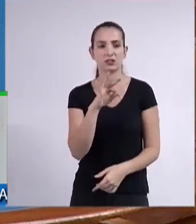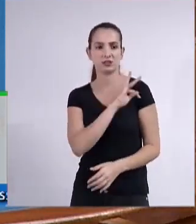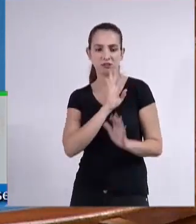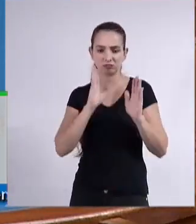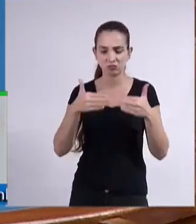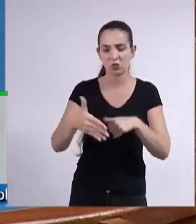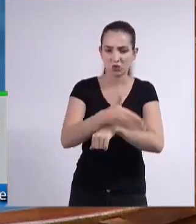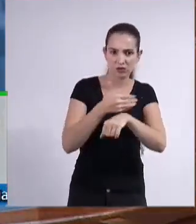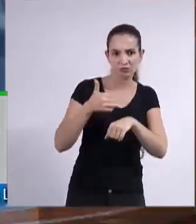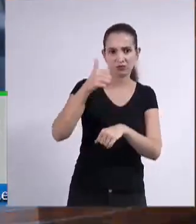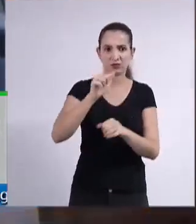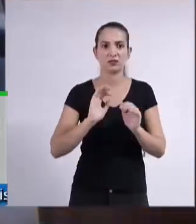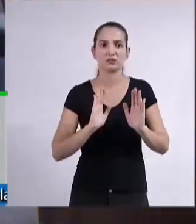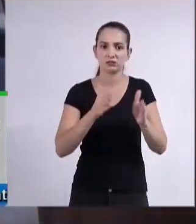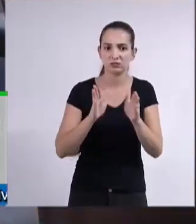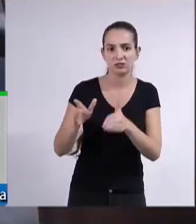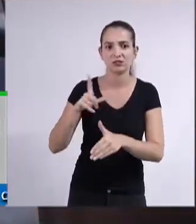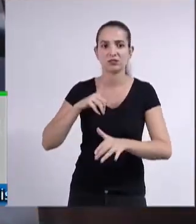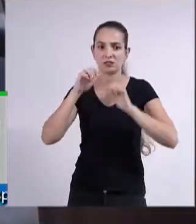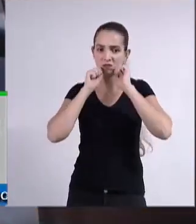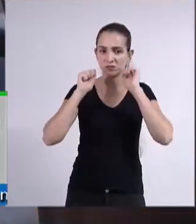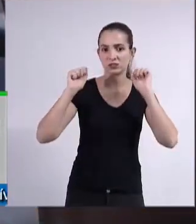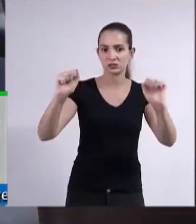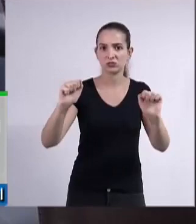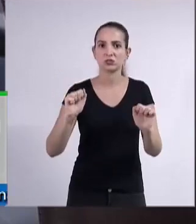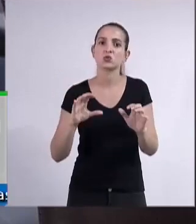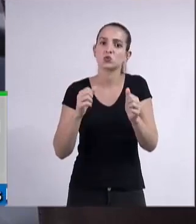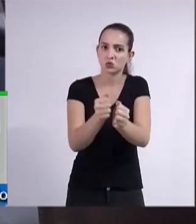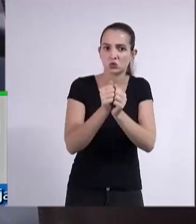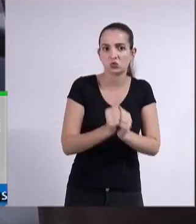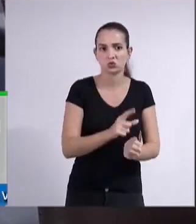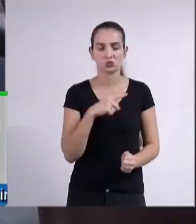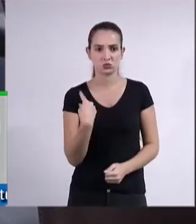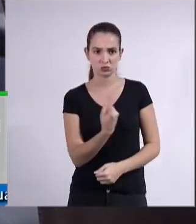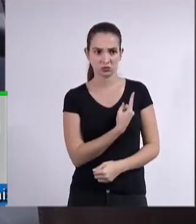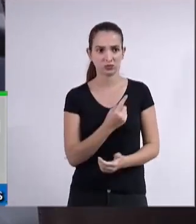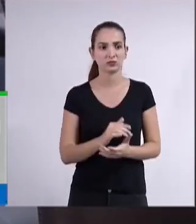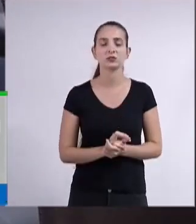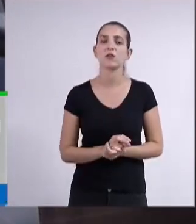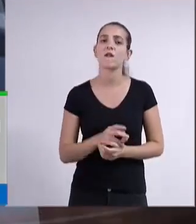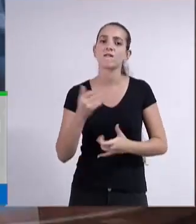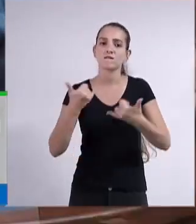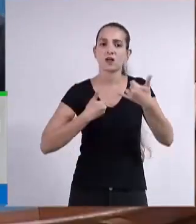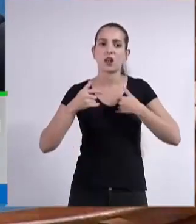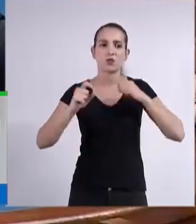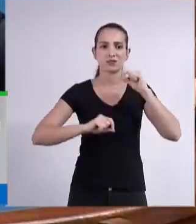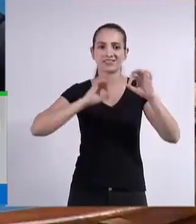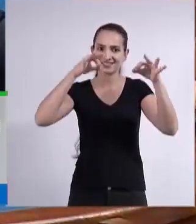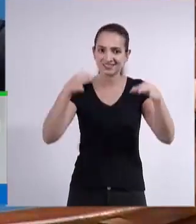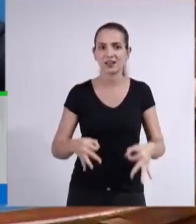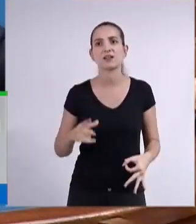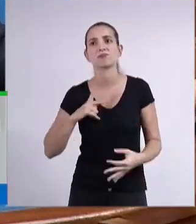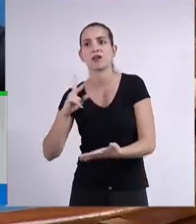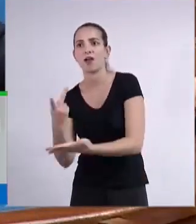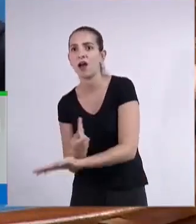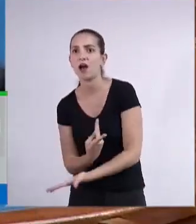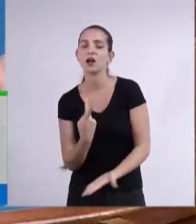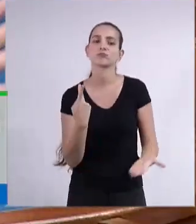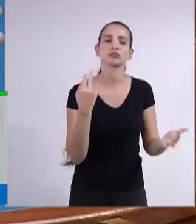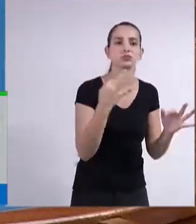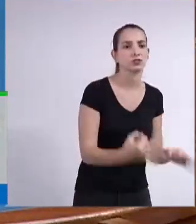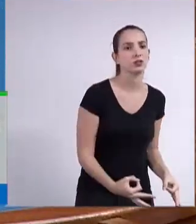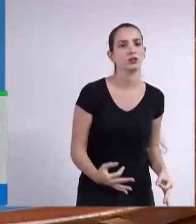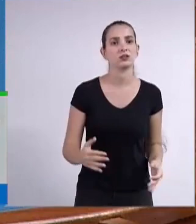nessa área, sem uma assessoria ao nosso lado, para poder dizer, ó, isso está certo, isso está errado, pergunta isso, pergunta